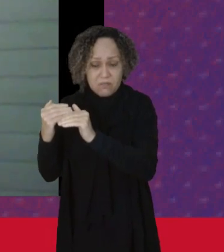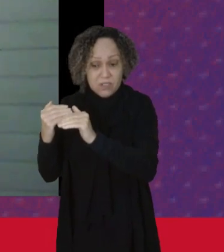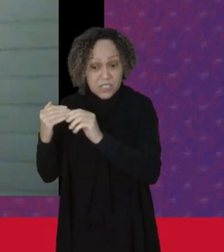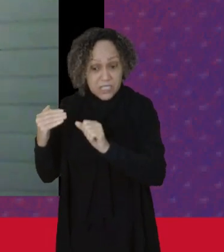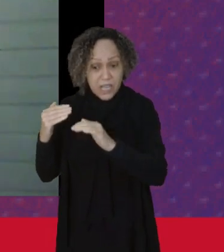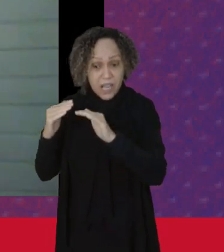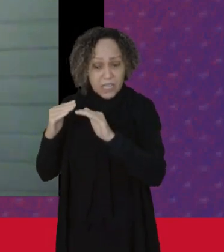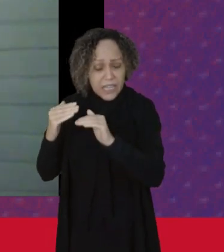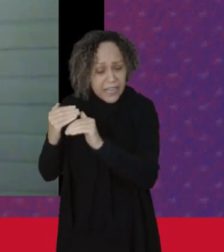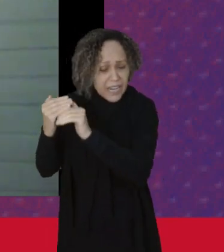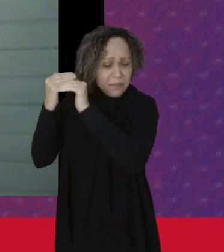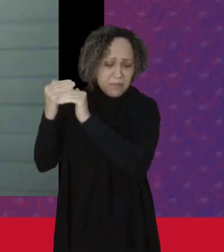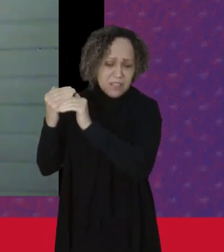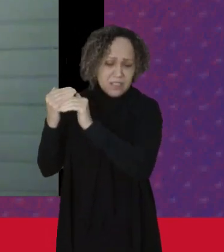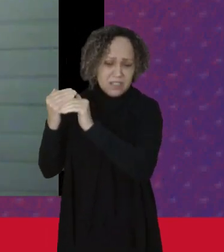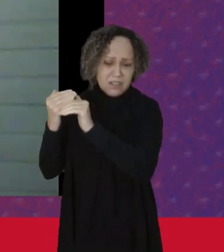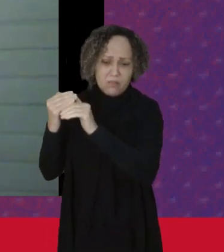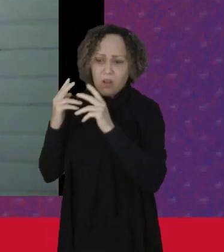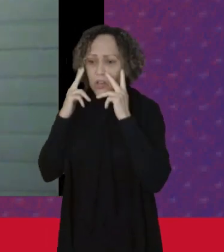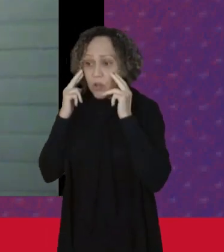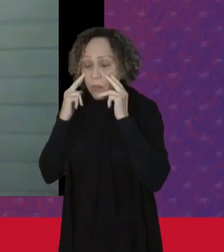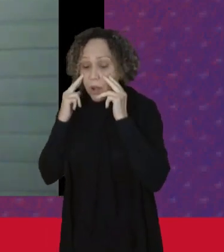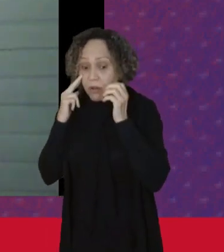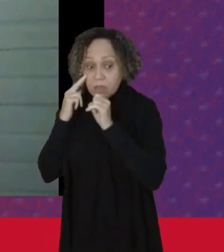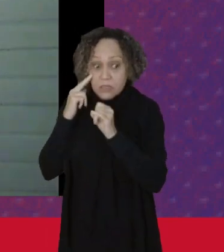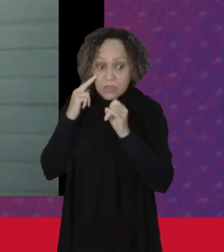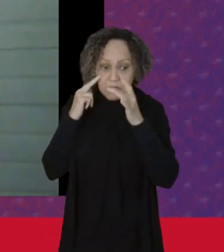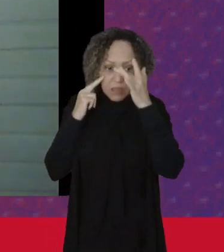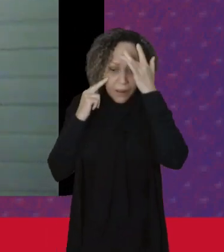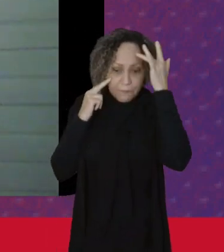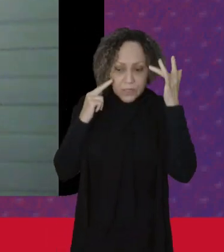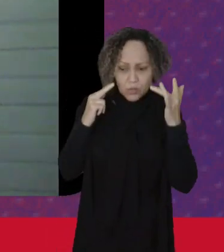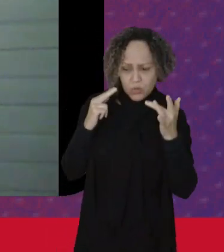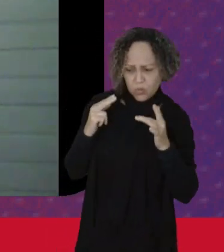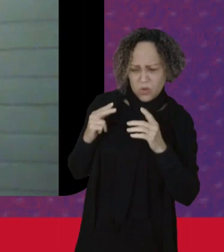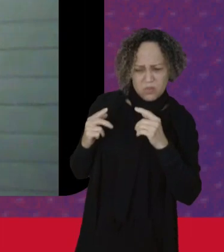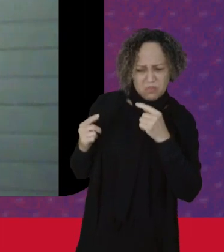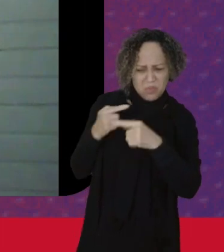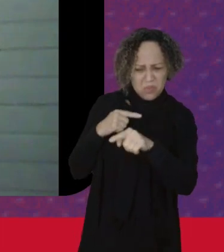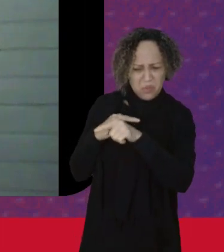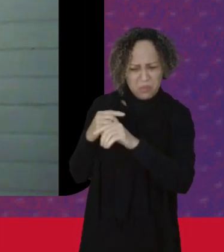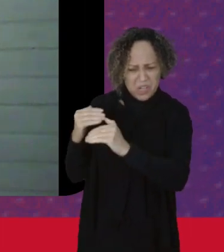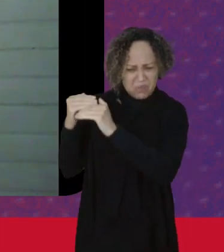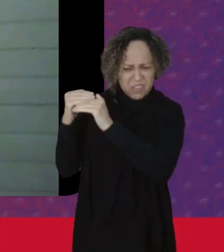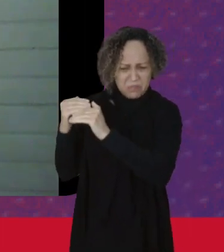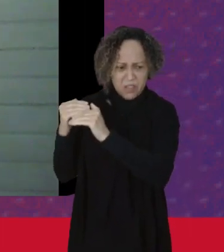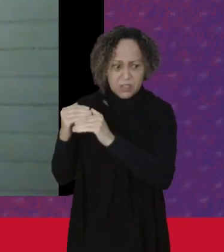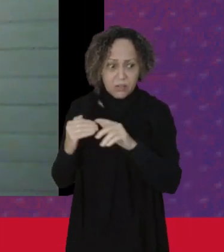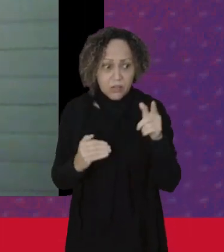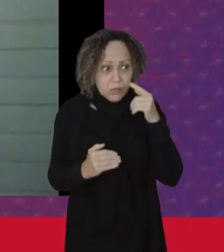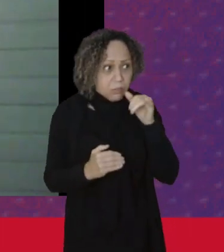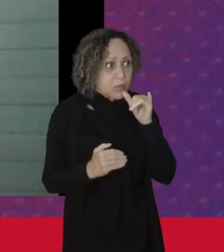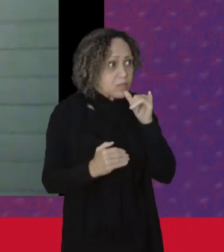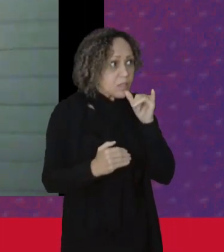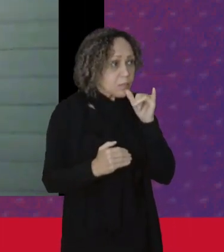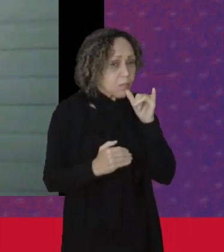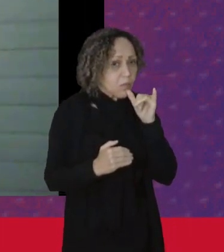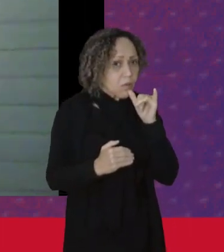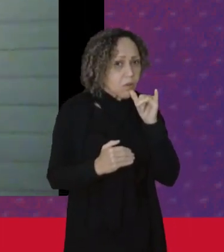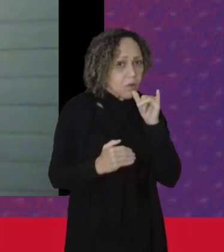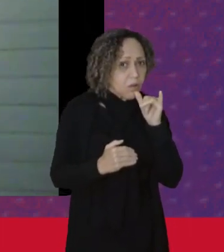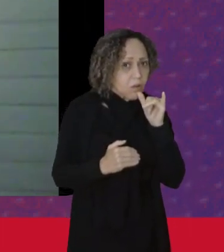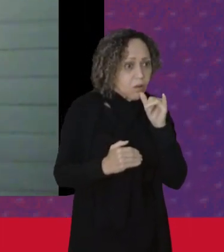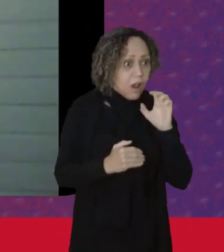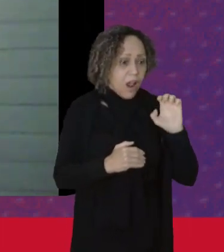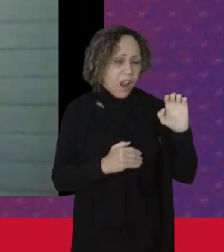que está fugindo dela. Então, até bem pouquíssimo tempo atrás na história, a homossexualidade era doença. Até